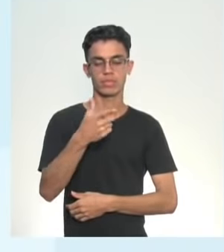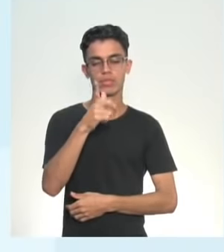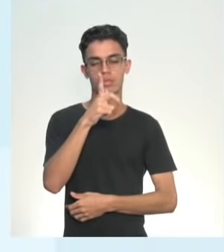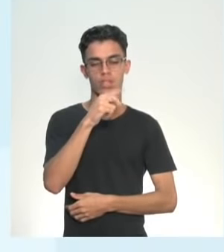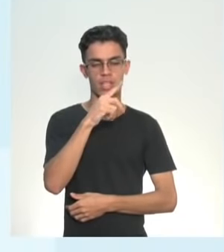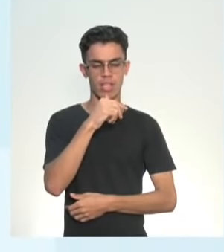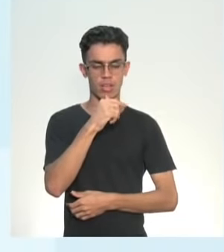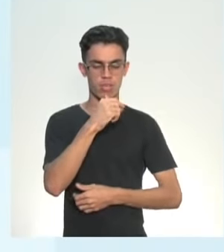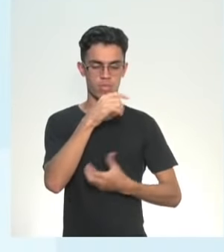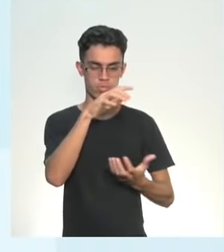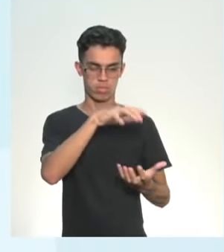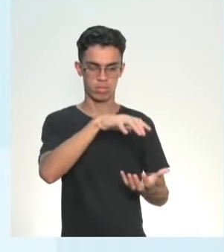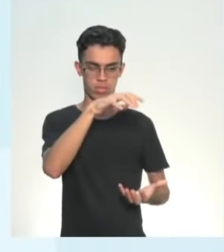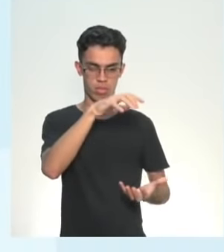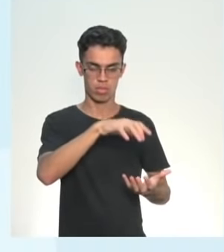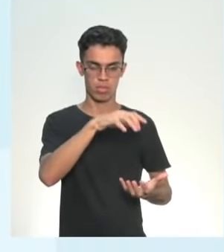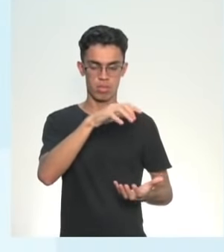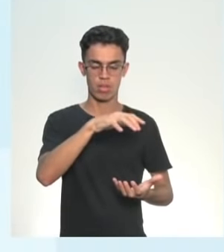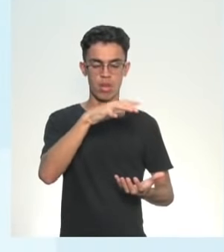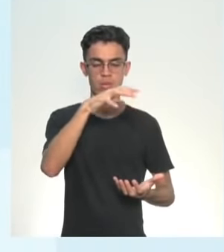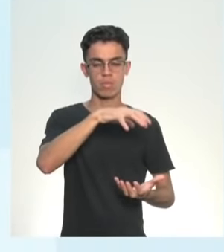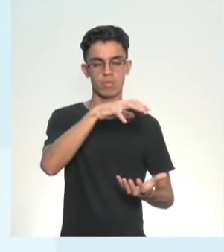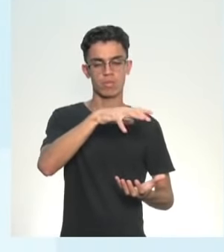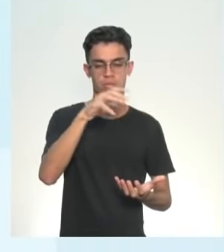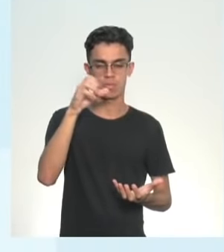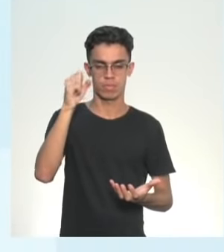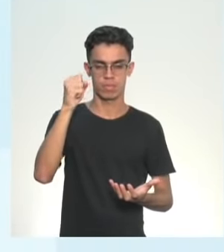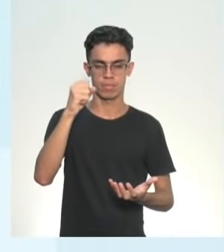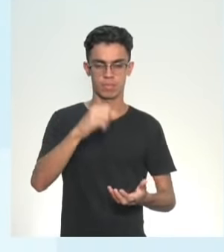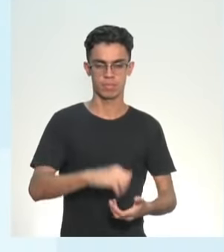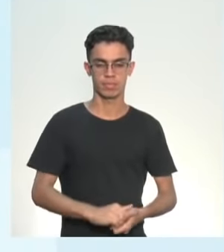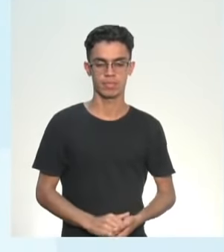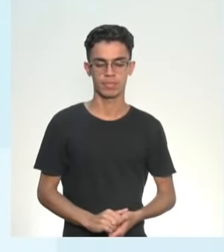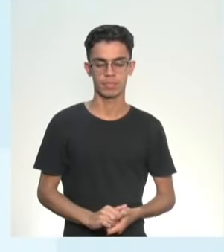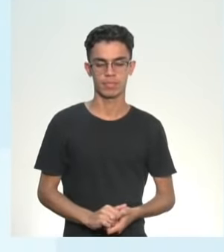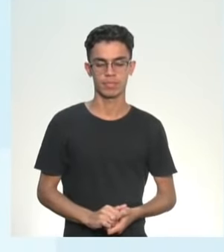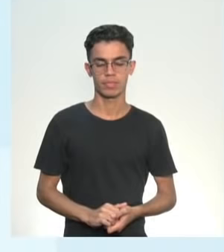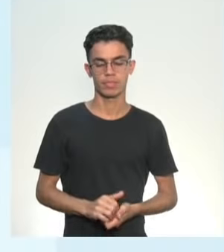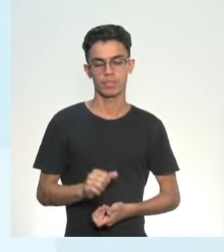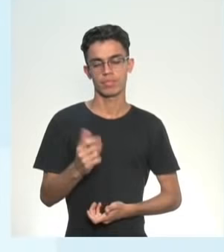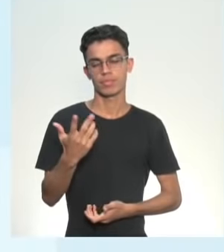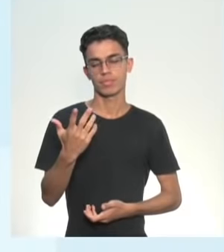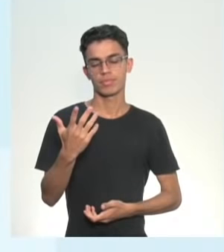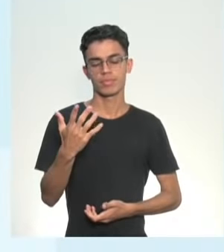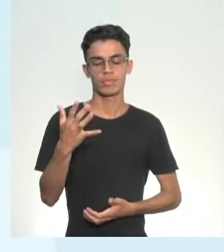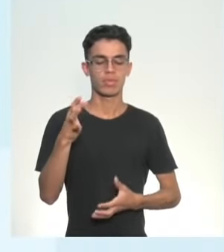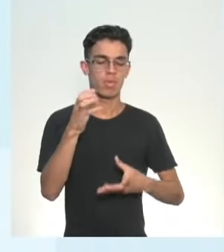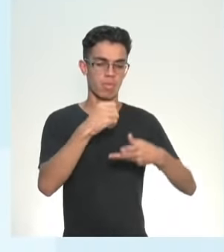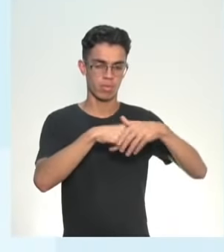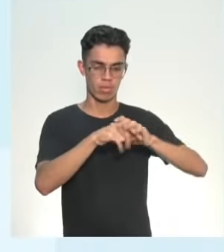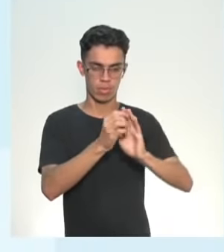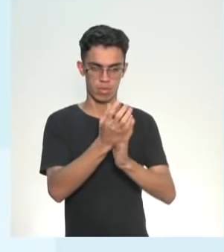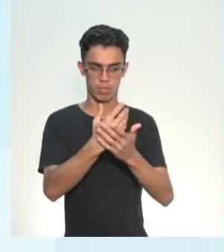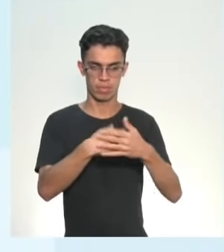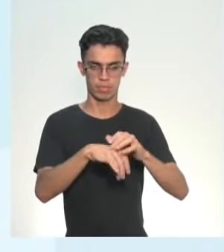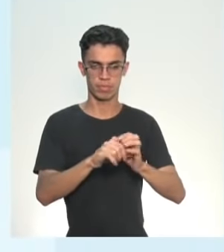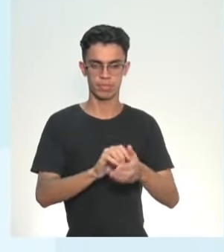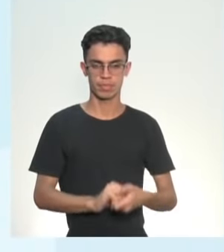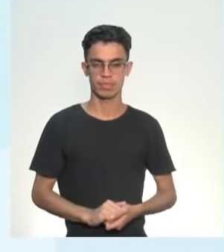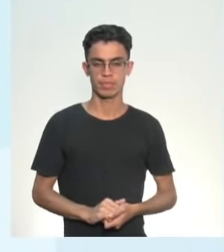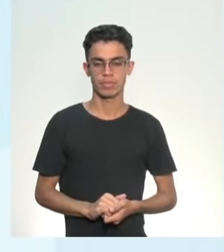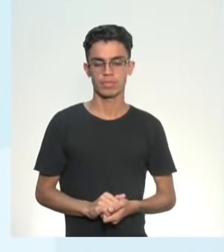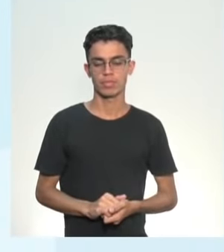encaixa galão de leite reino sanitária desinfetante otimizador para mãos desinfectante